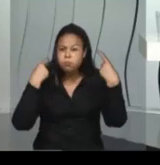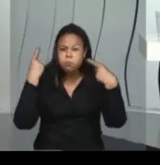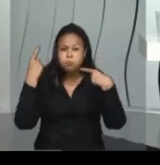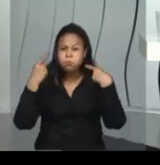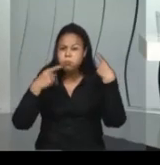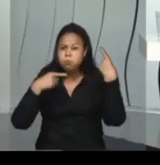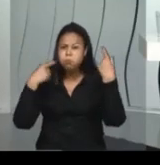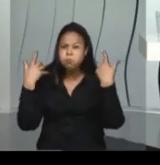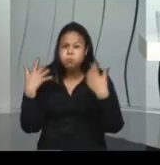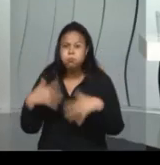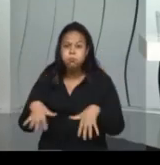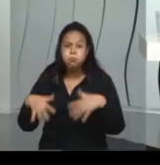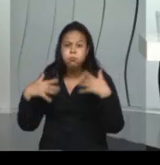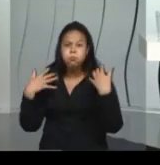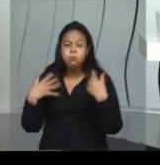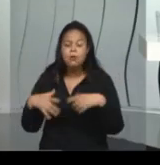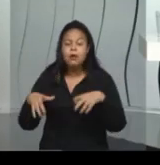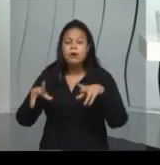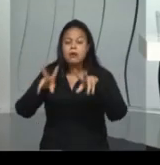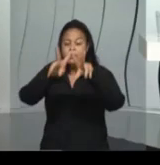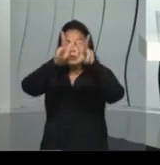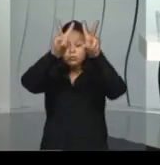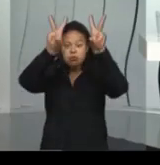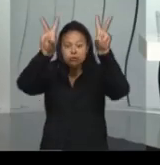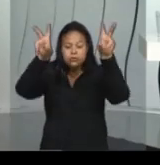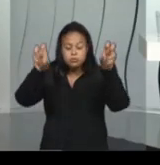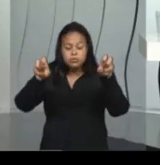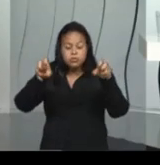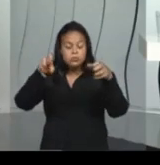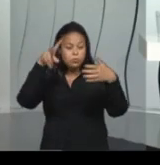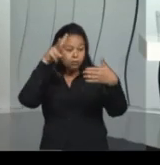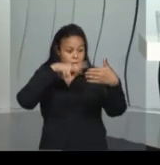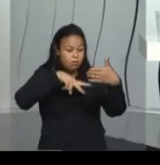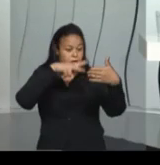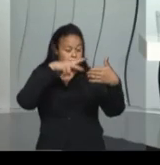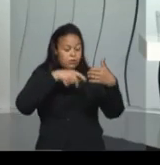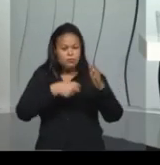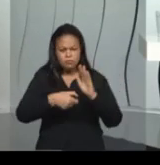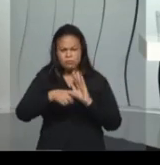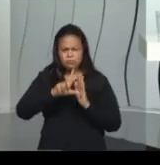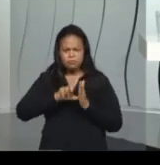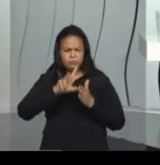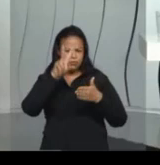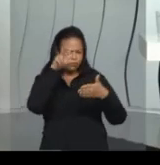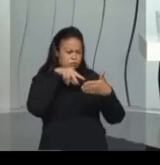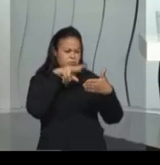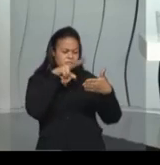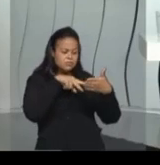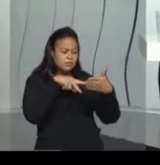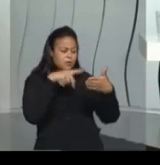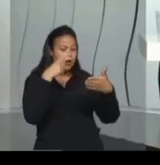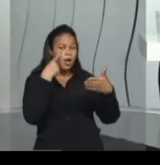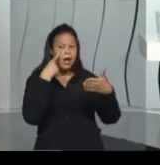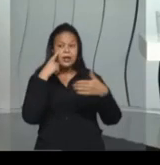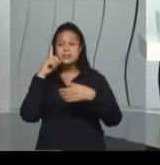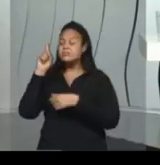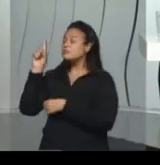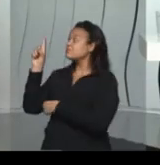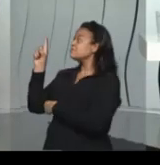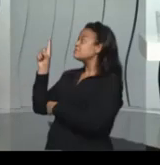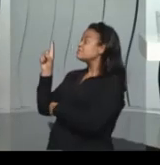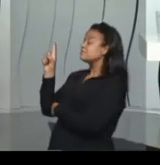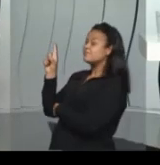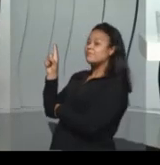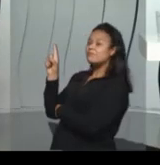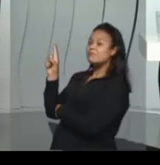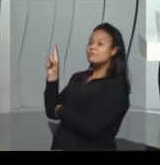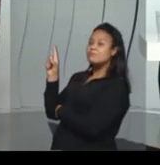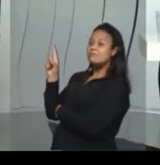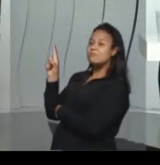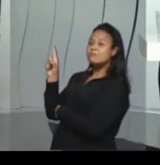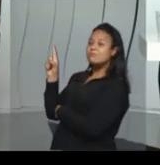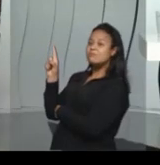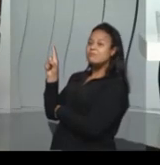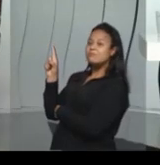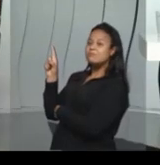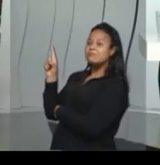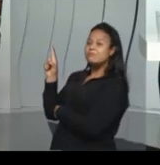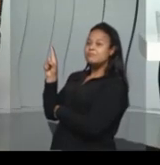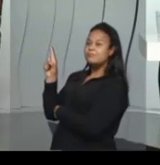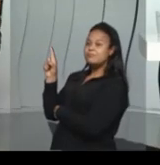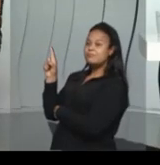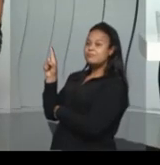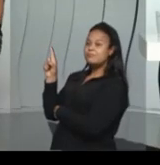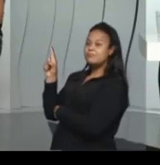o próprio título, né, nós vamos voltar lá no título, até o próprio título do relato, olha como que o